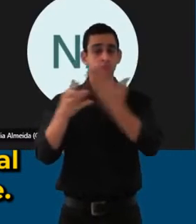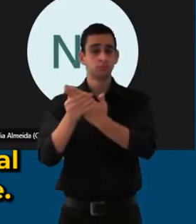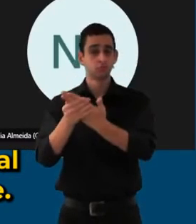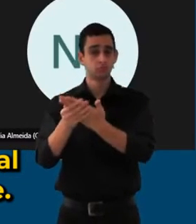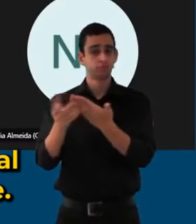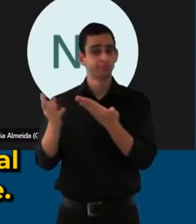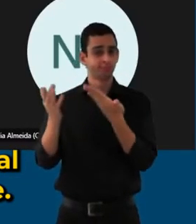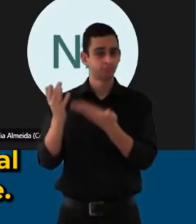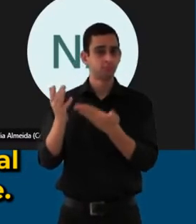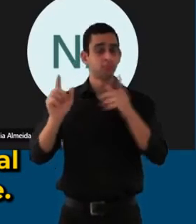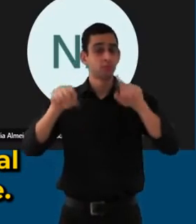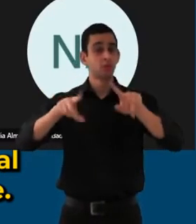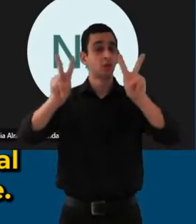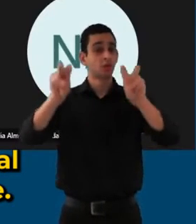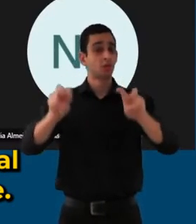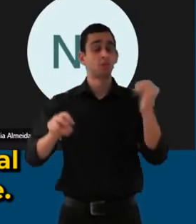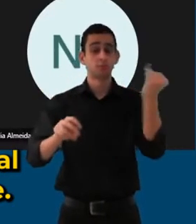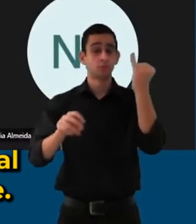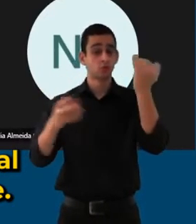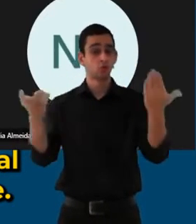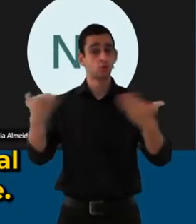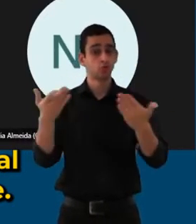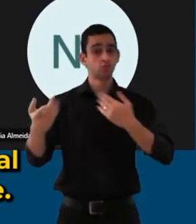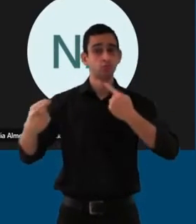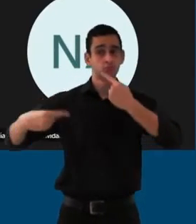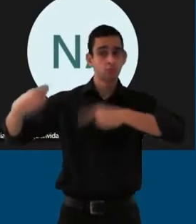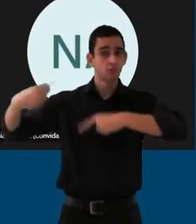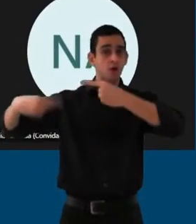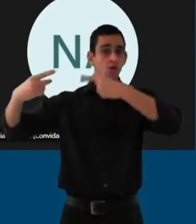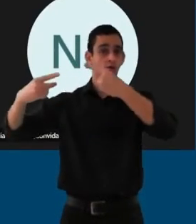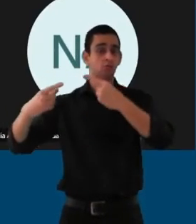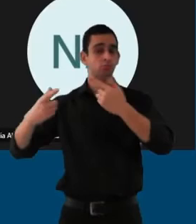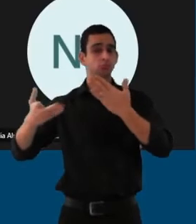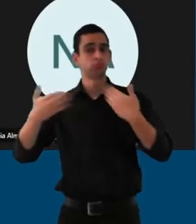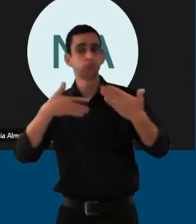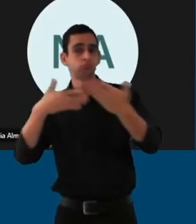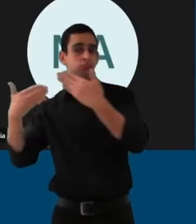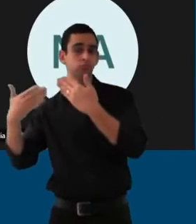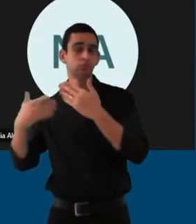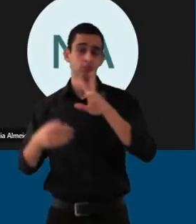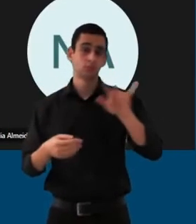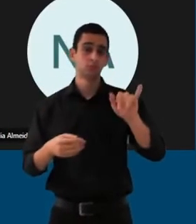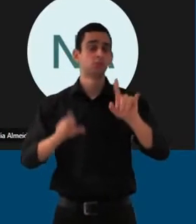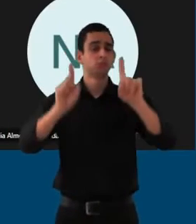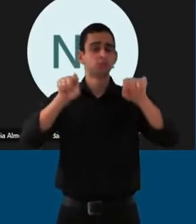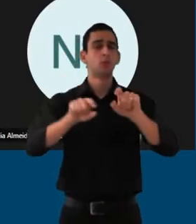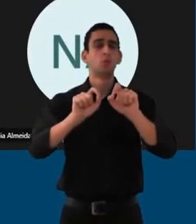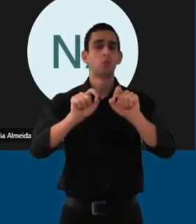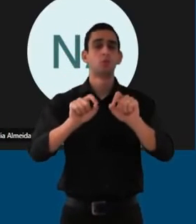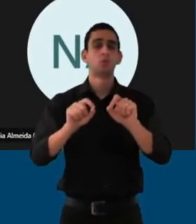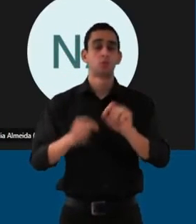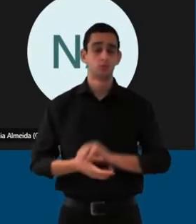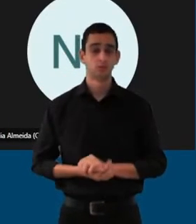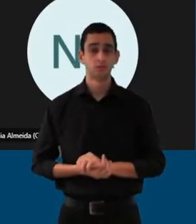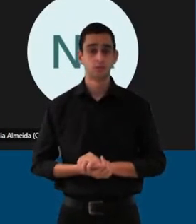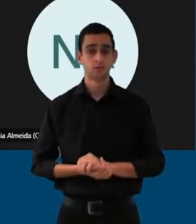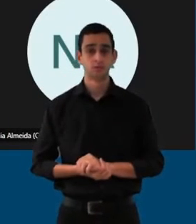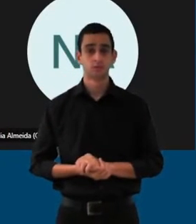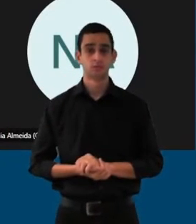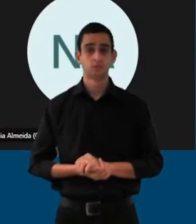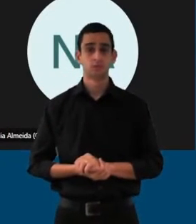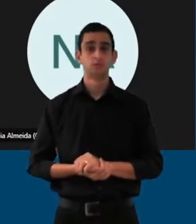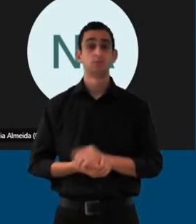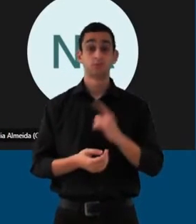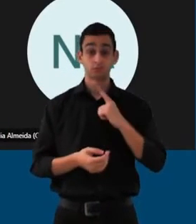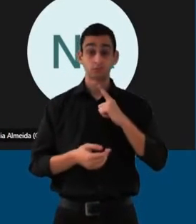ponto fulcral do que a gente tem a debater aqui hoje, que é o seguinte: a alegação